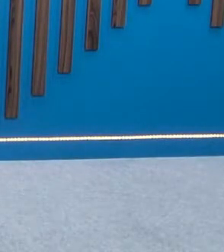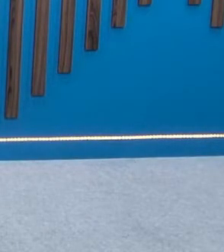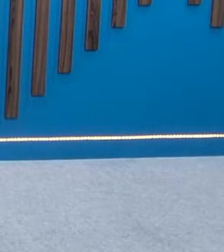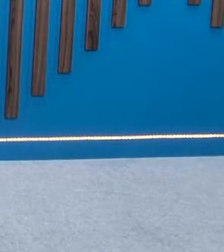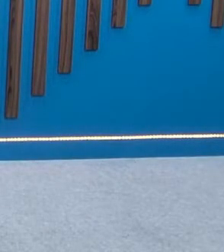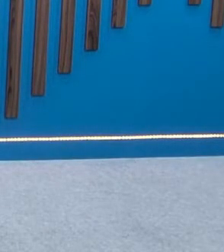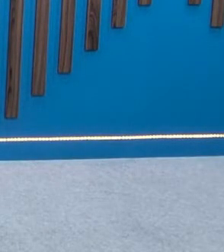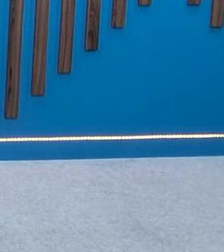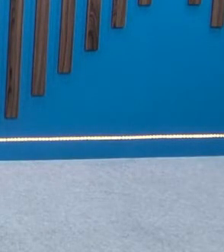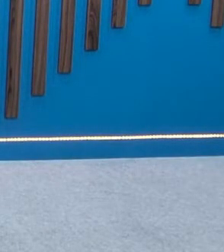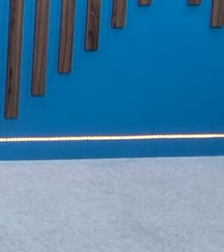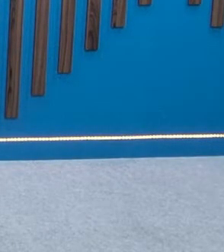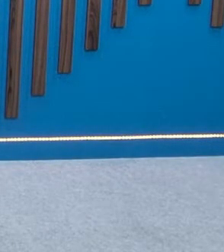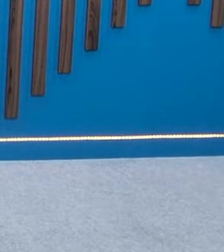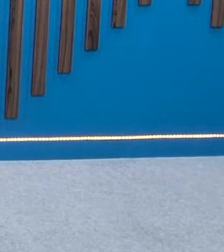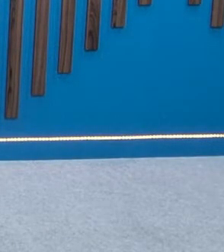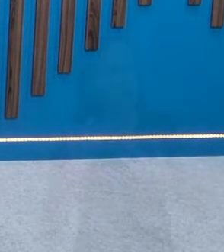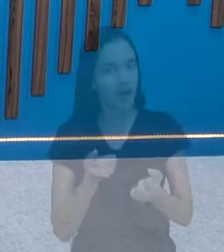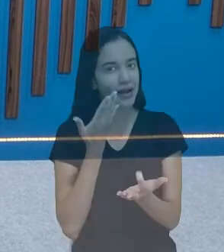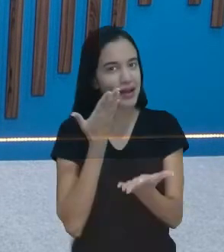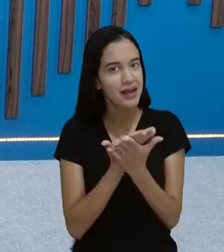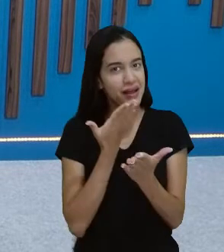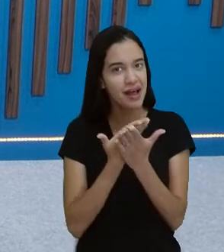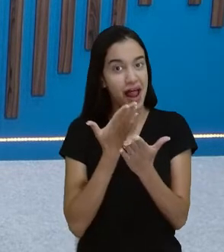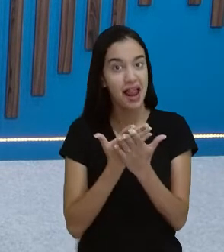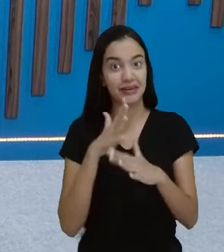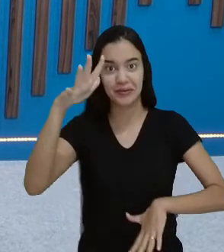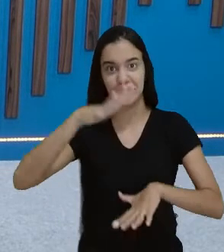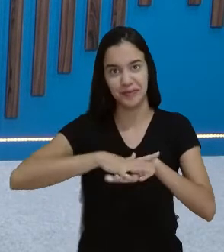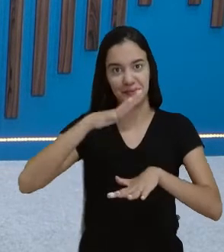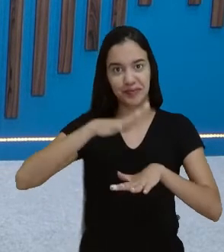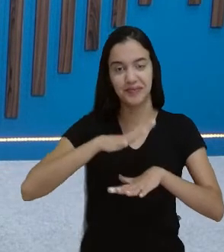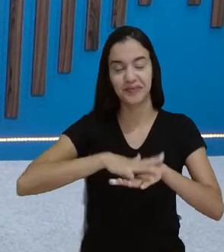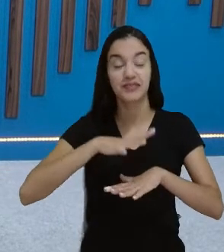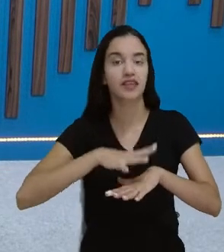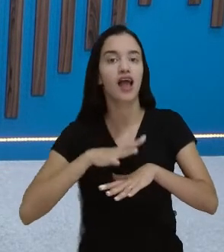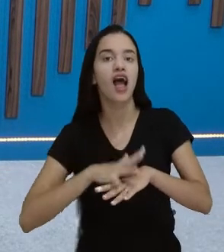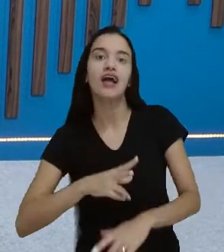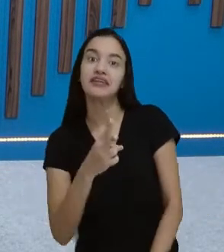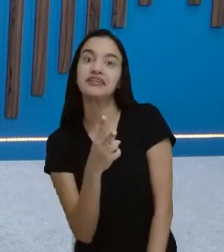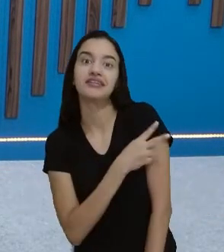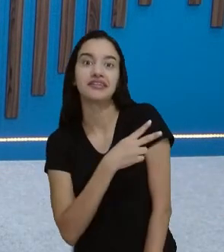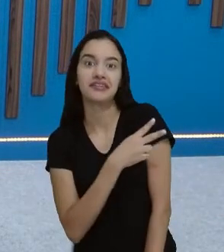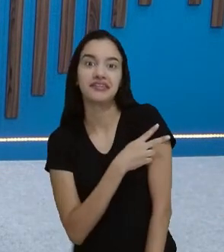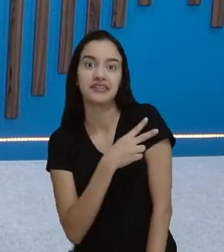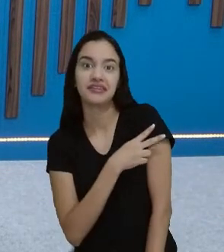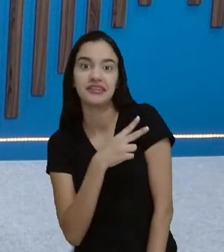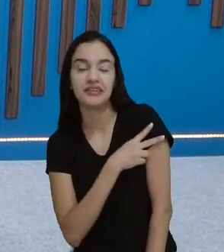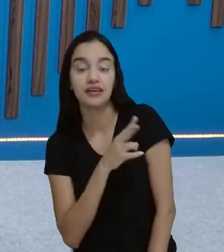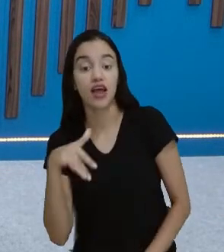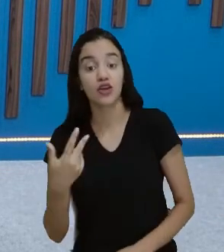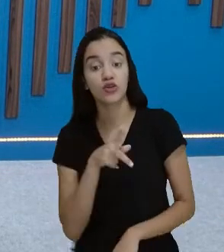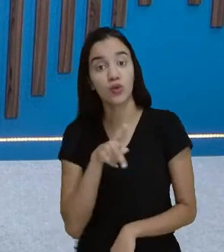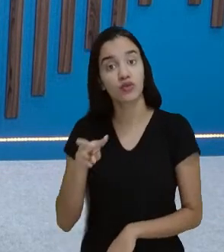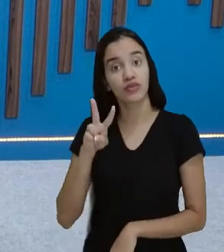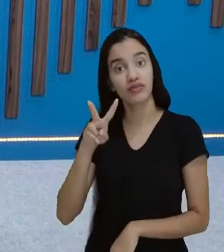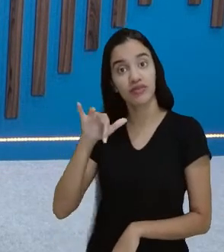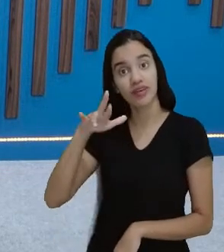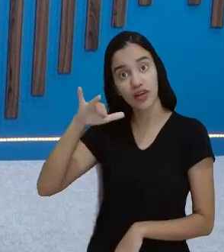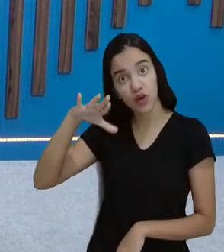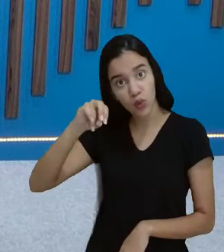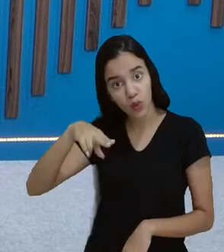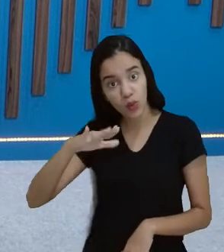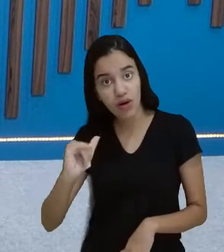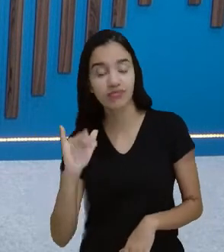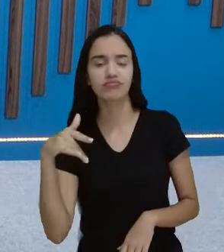tudo bom, crianças? Vamos para mais uma aula de matemática, segundo ano. Sou a professora Verônica